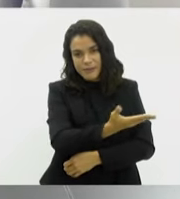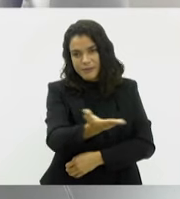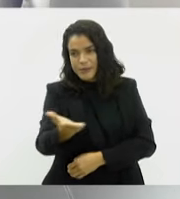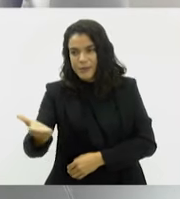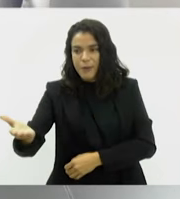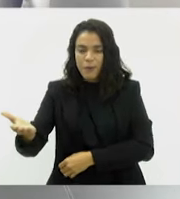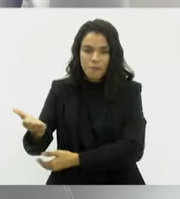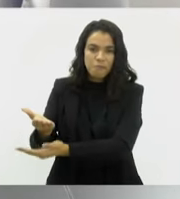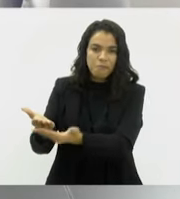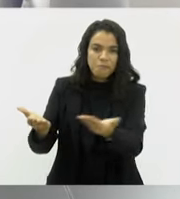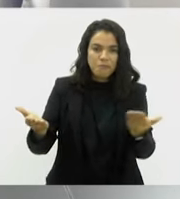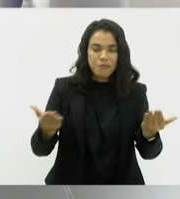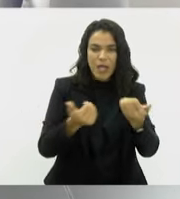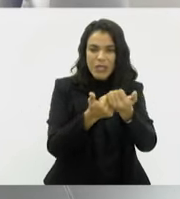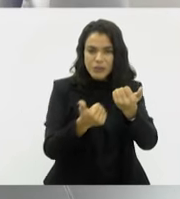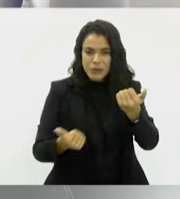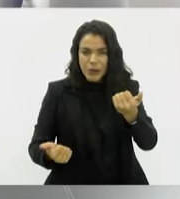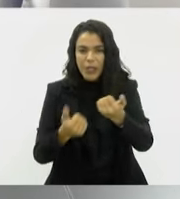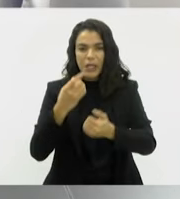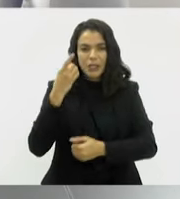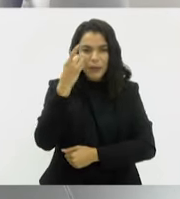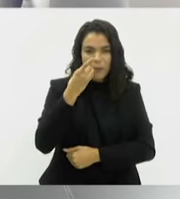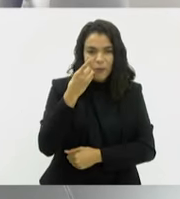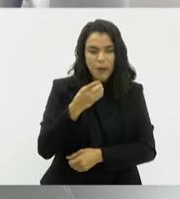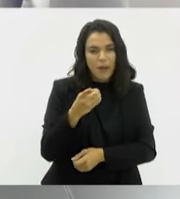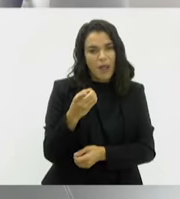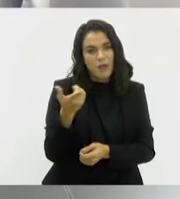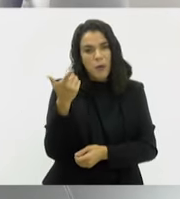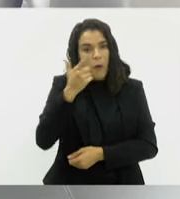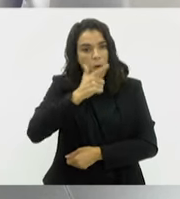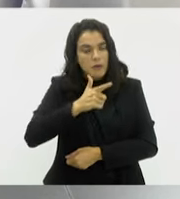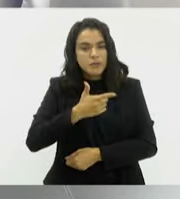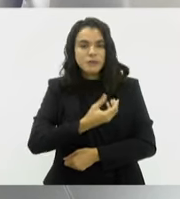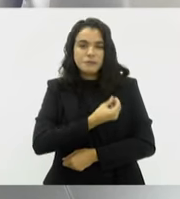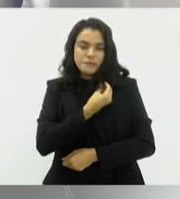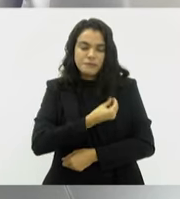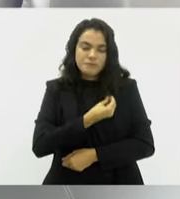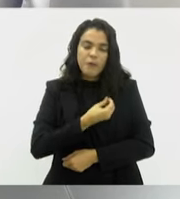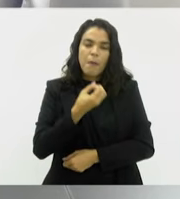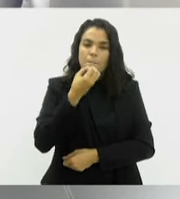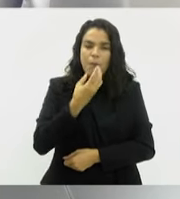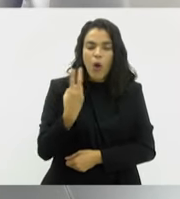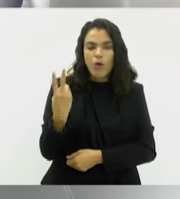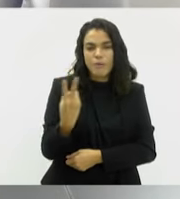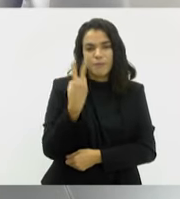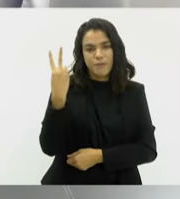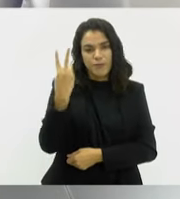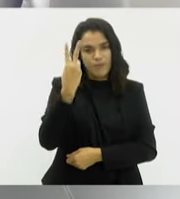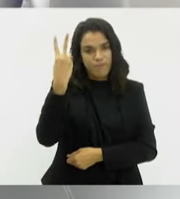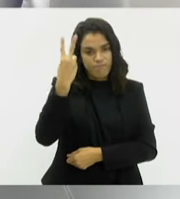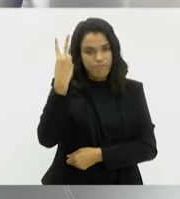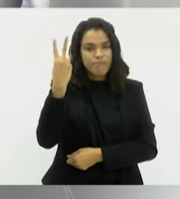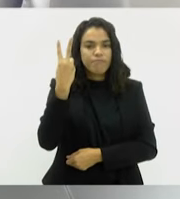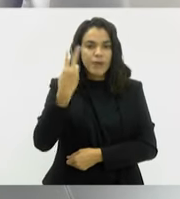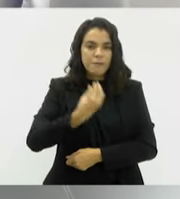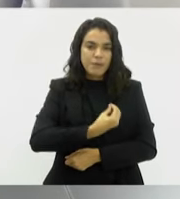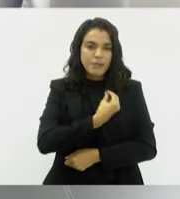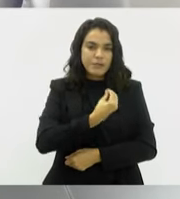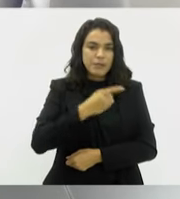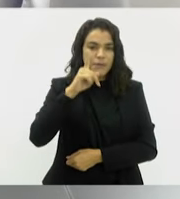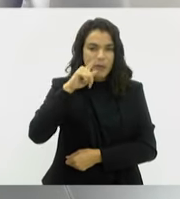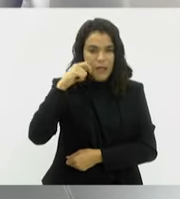de todos aí, as assessorias, deputados que puderem ir. Acho que é enriquecedor, vai ser um momento importante a gente participar desse no